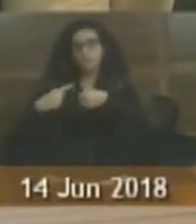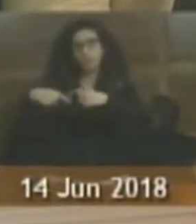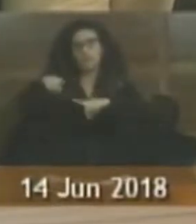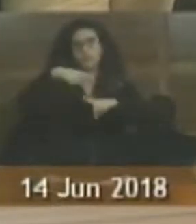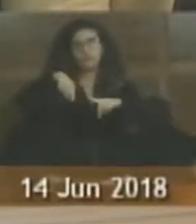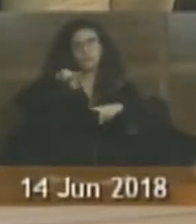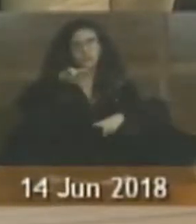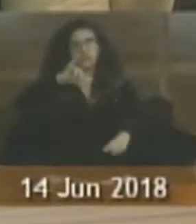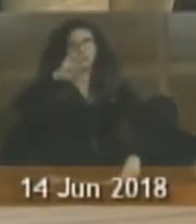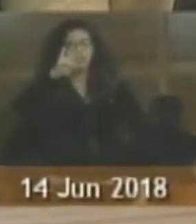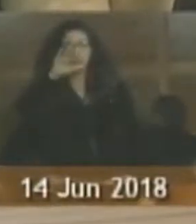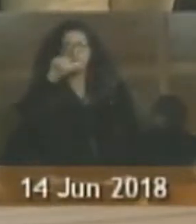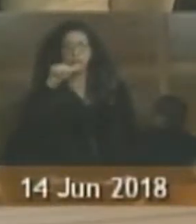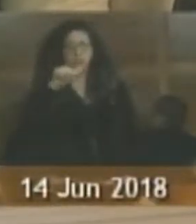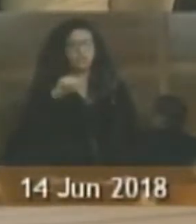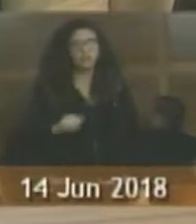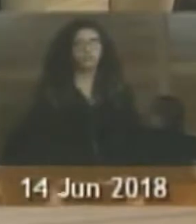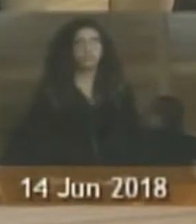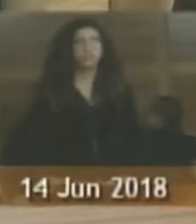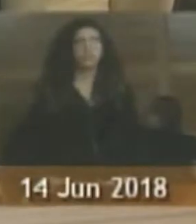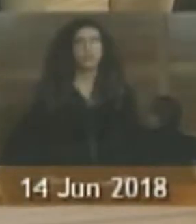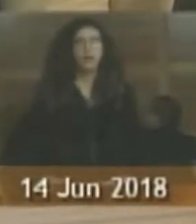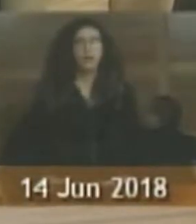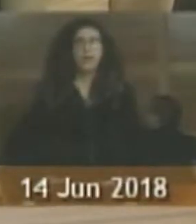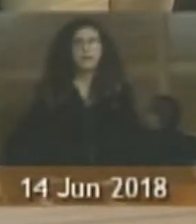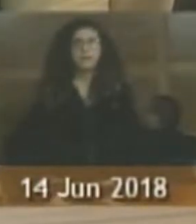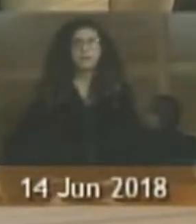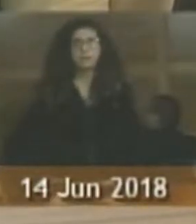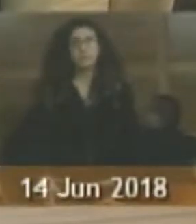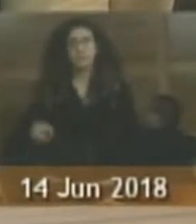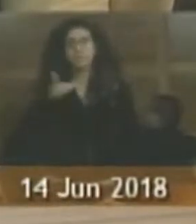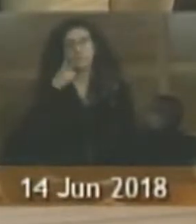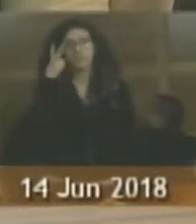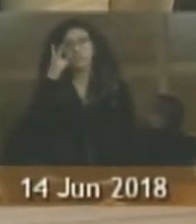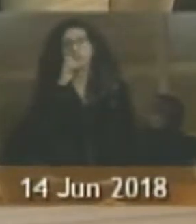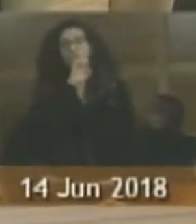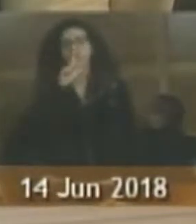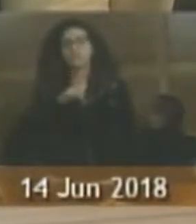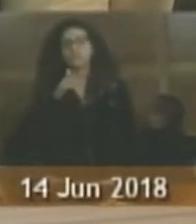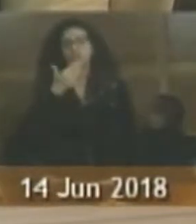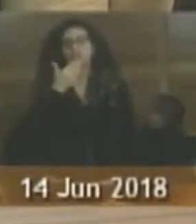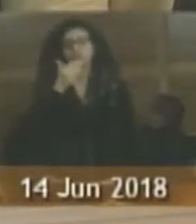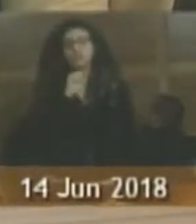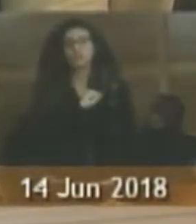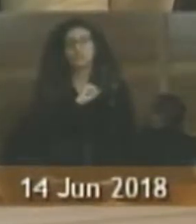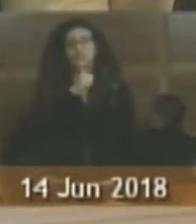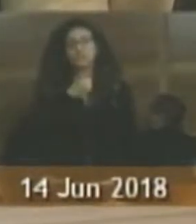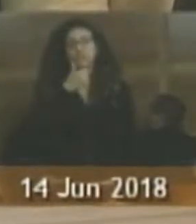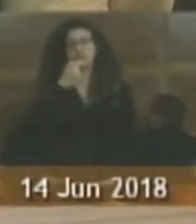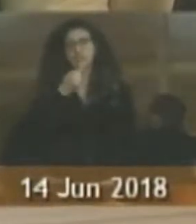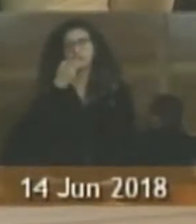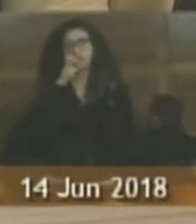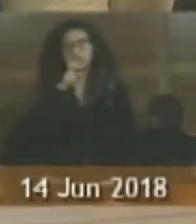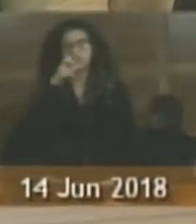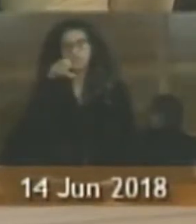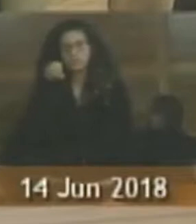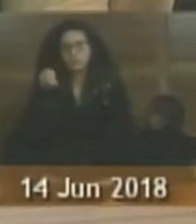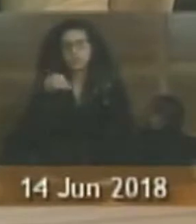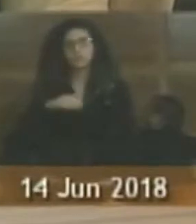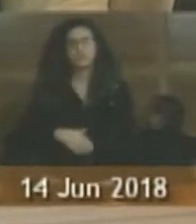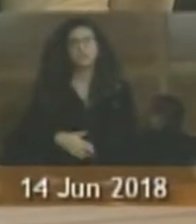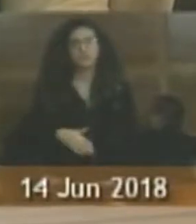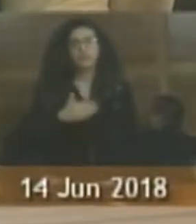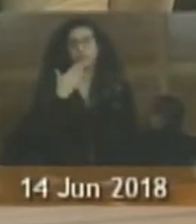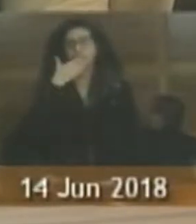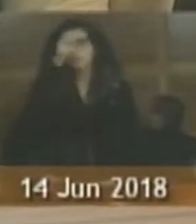quilômetro 501, bairro Santa Rita do Bracuí. Indicação número 1759 de 2018. Zé Augusto,